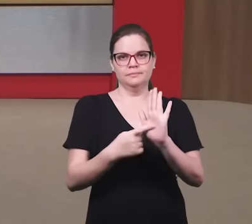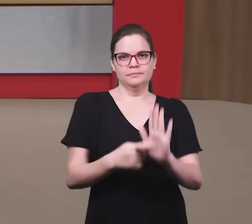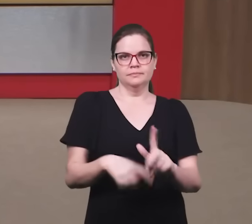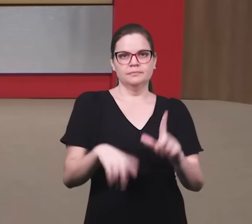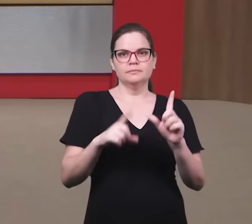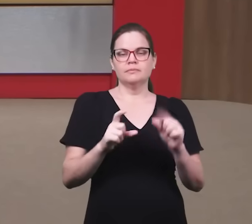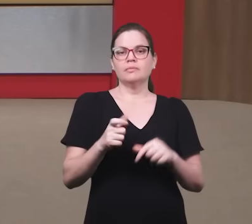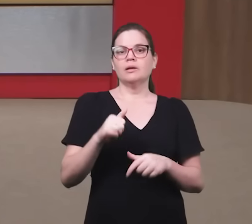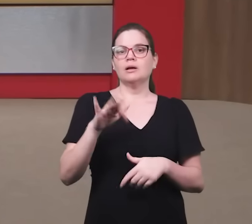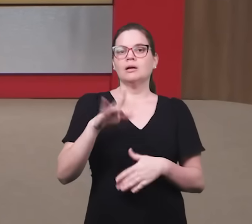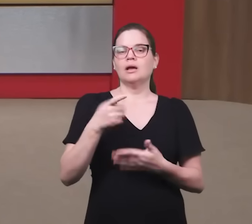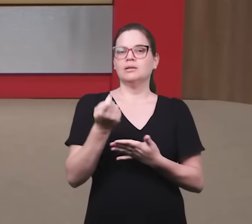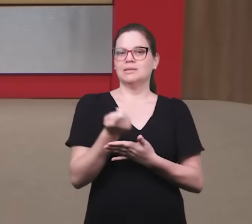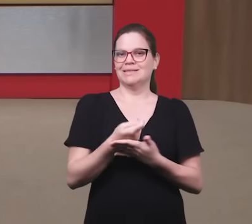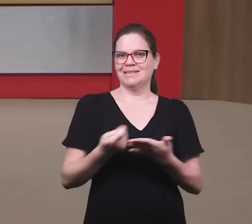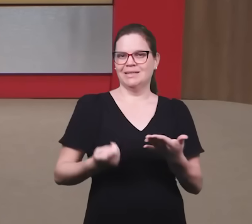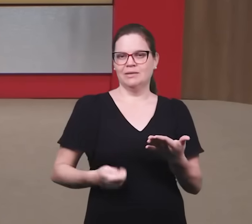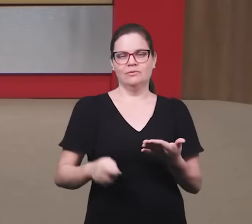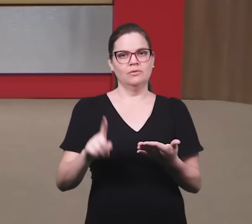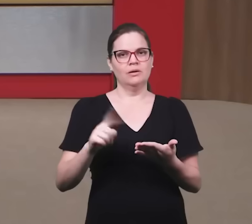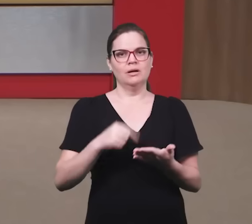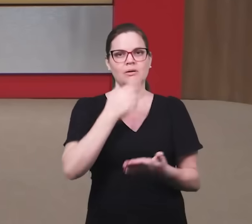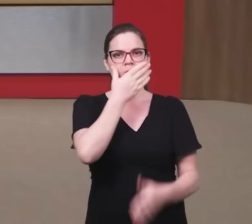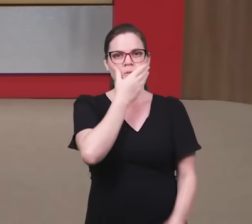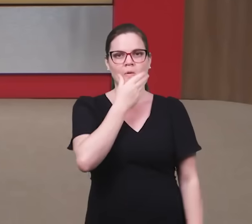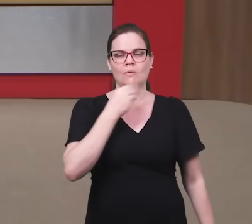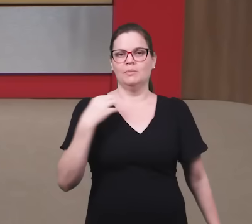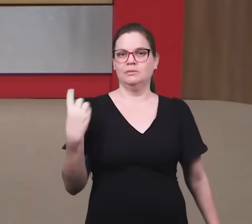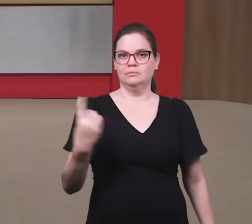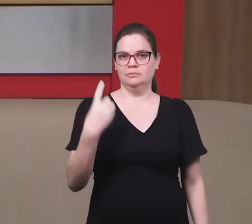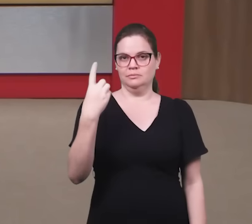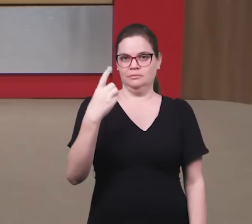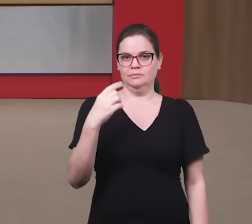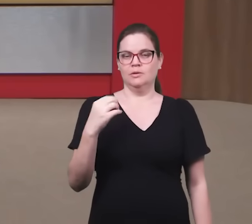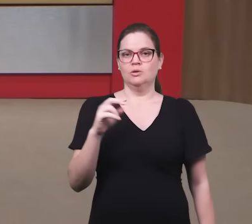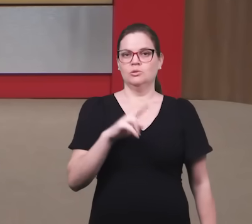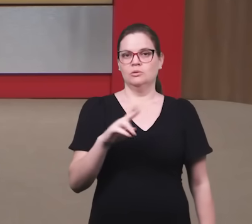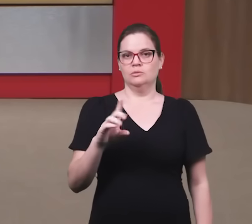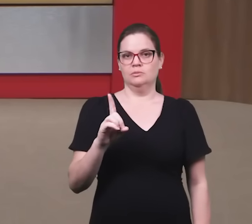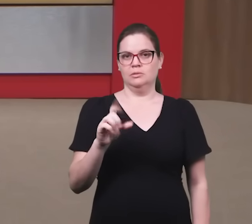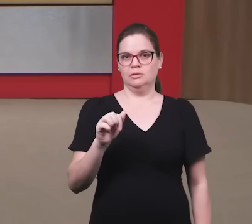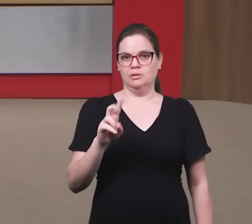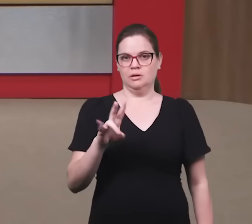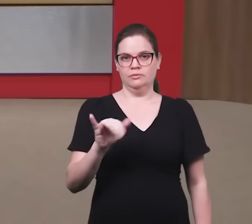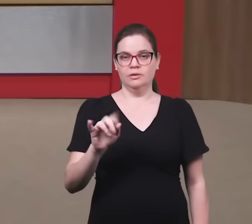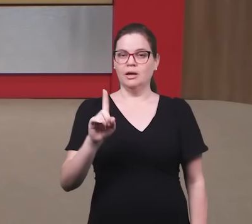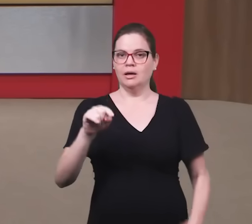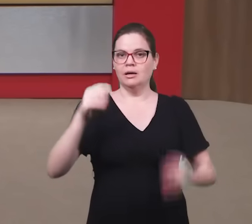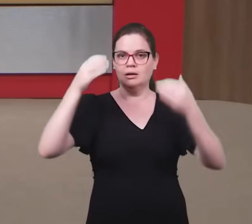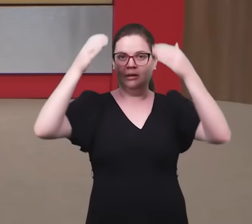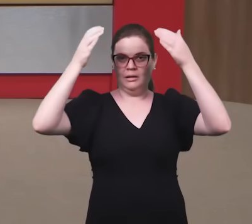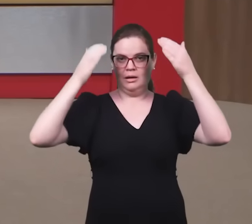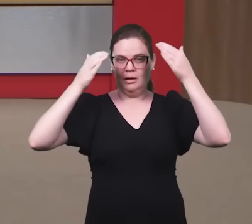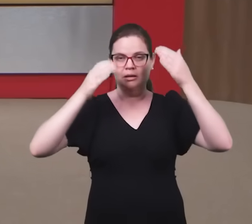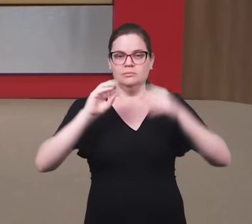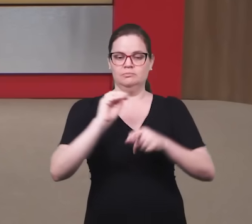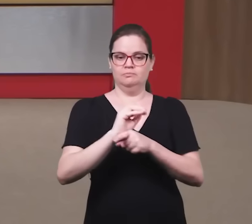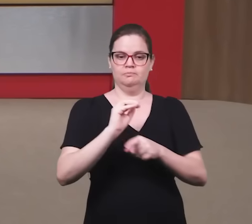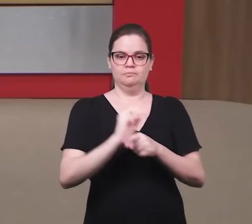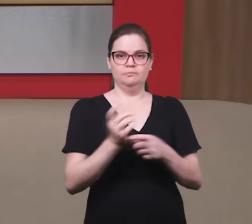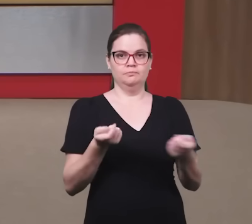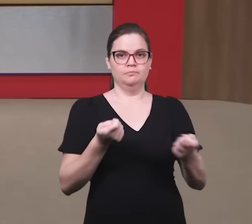um homem, quem o escreveu foi um homem por nome Davi. Davi foi um rei em Israel e